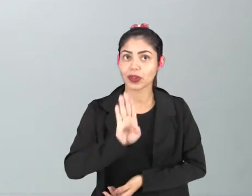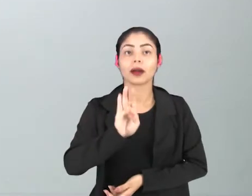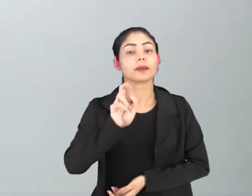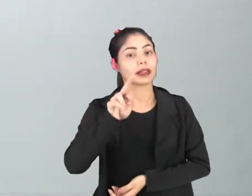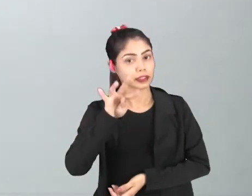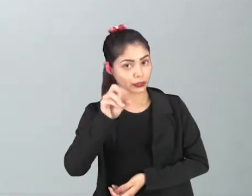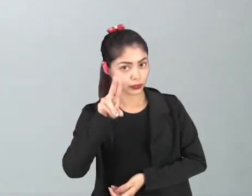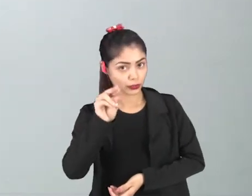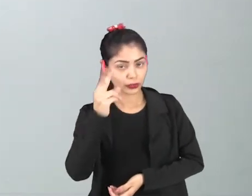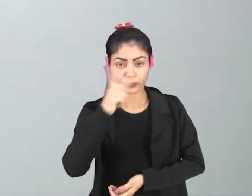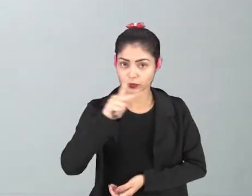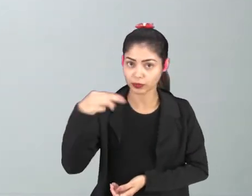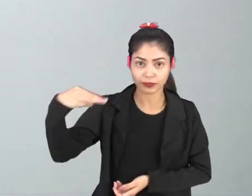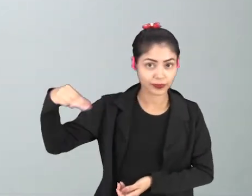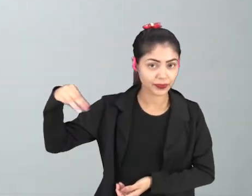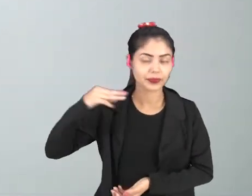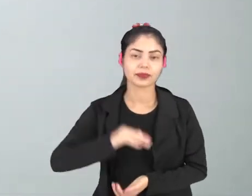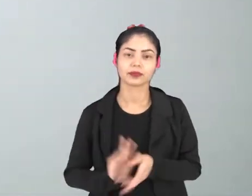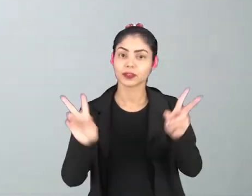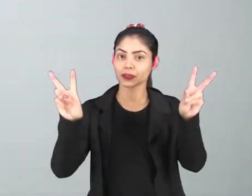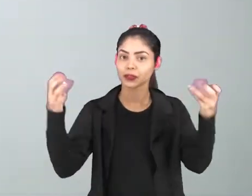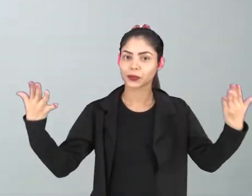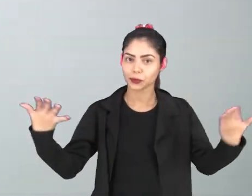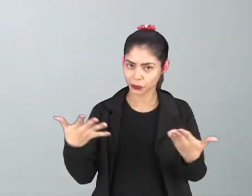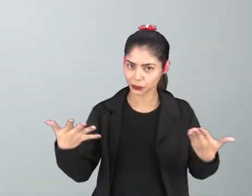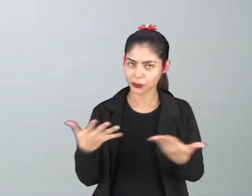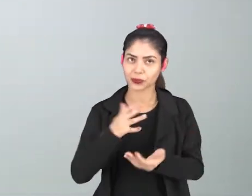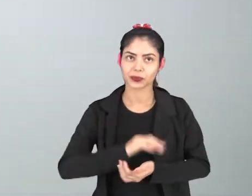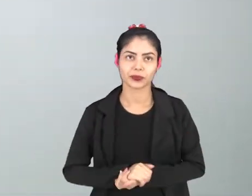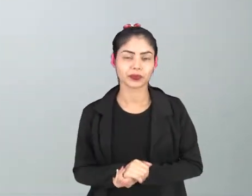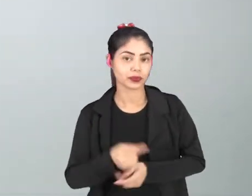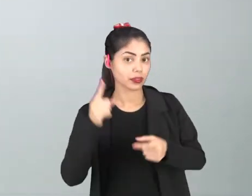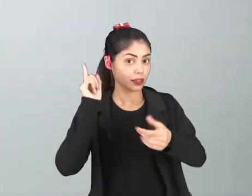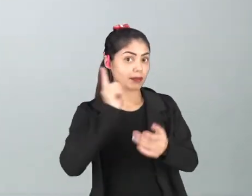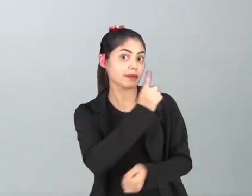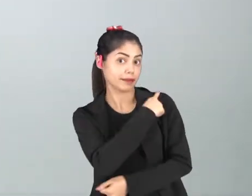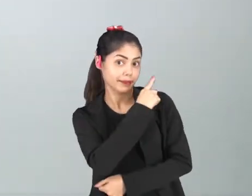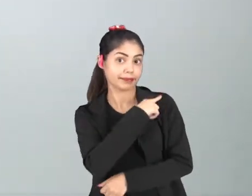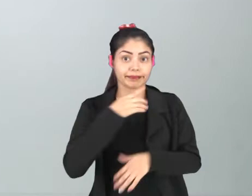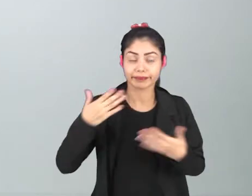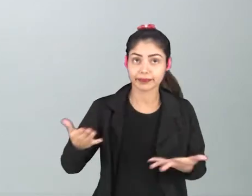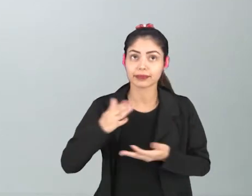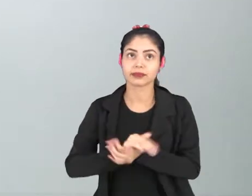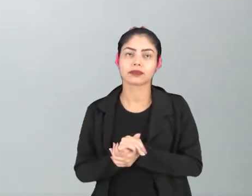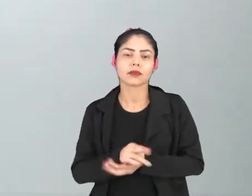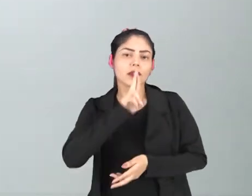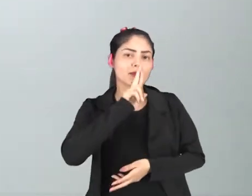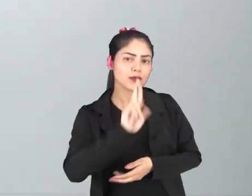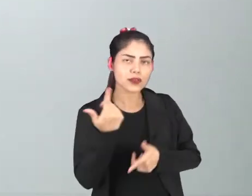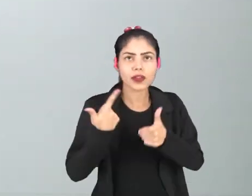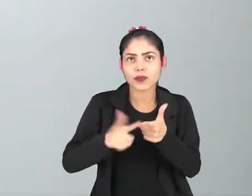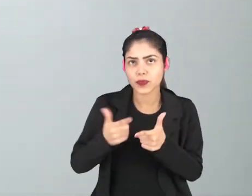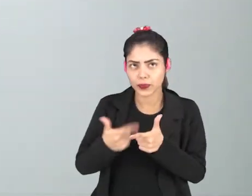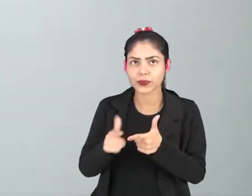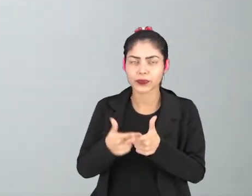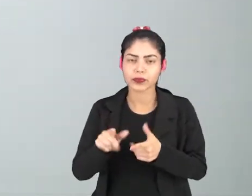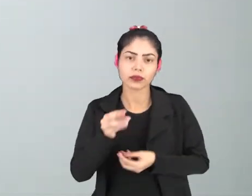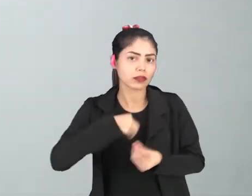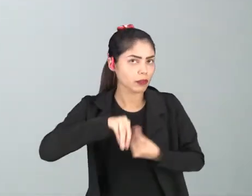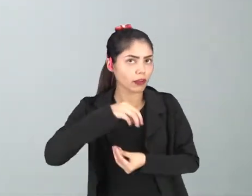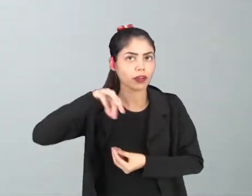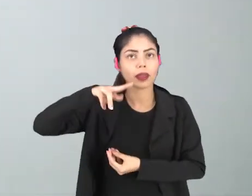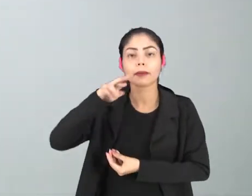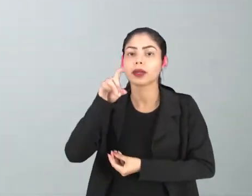Bartô, professor de matemática, e o tema da aula de hoje da primeira série é Resolução de Situação Problemas,